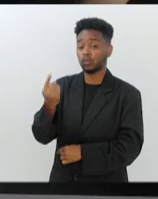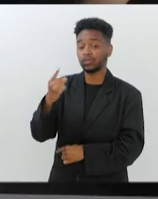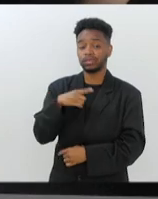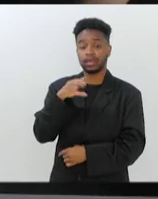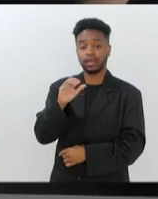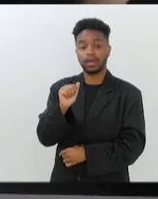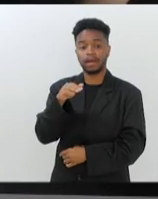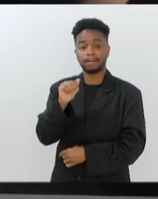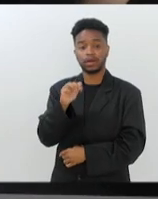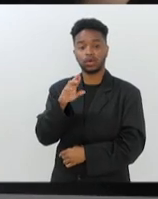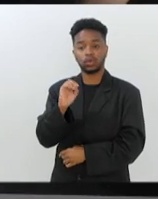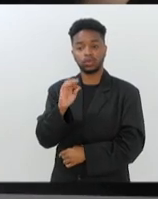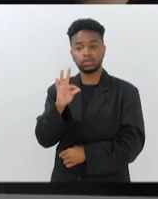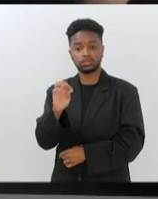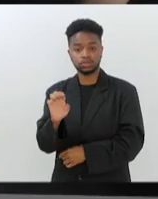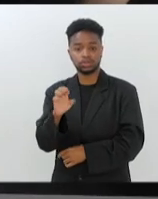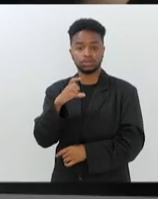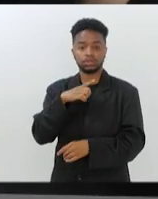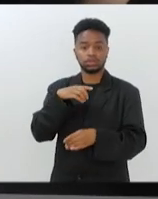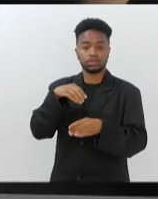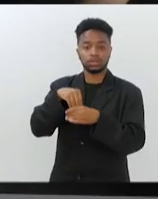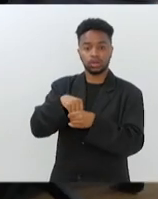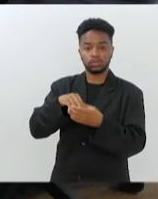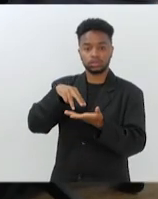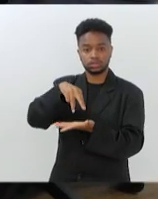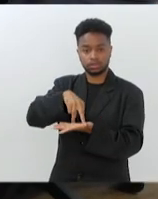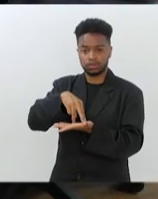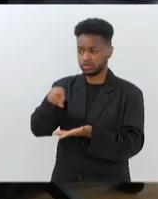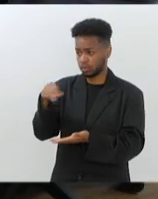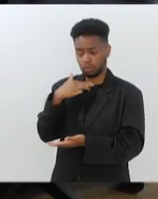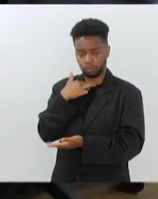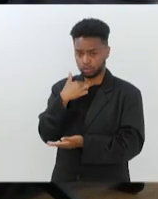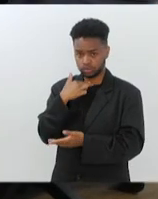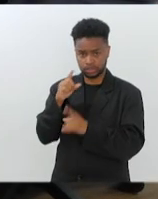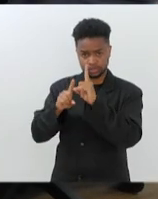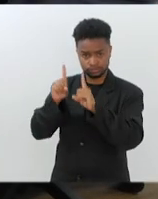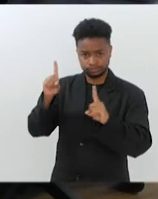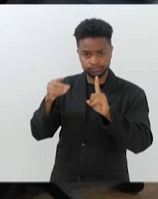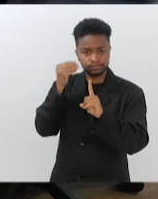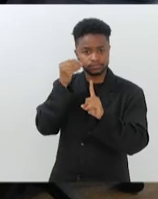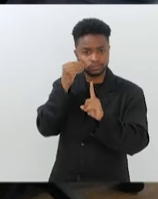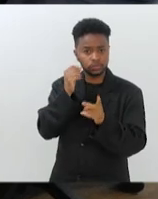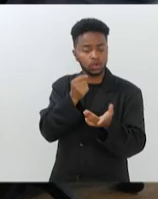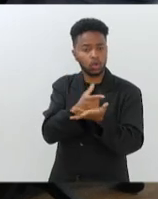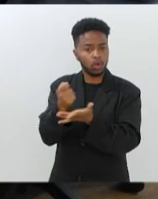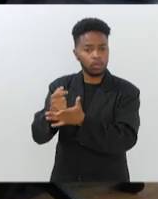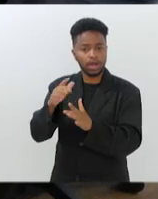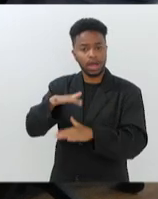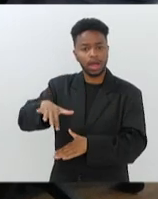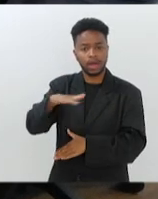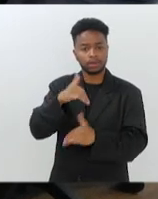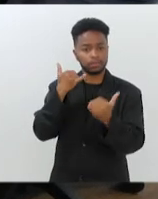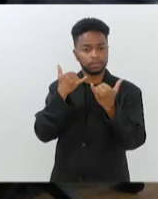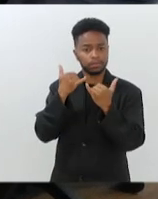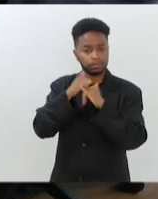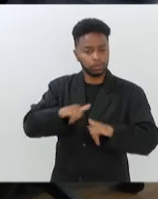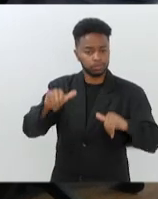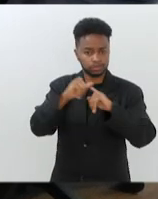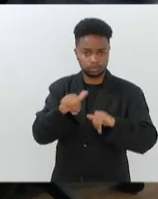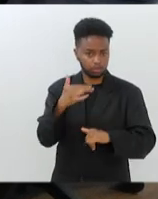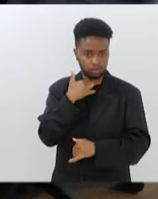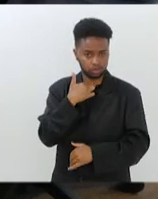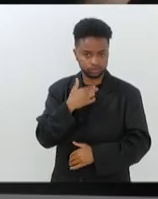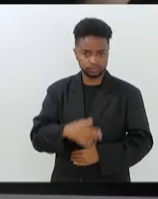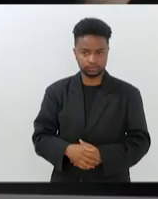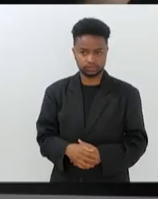no no Sapucaia a senhora não poderia fazer uma licitação para comprar esc comprar espaço publicitário